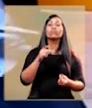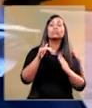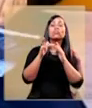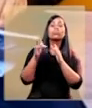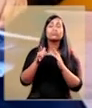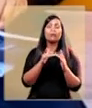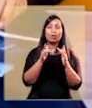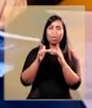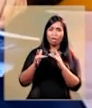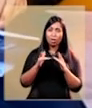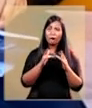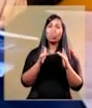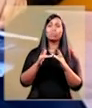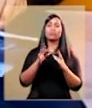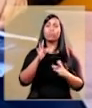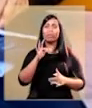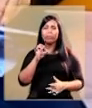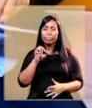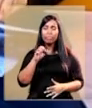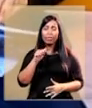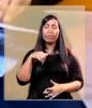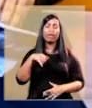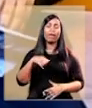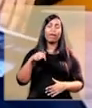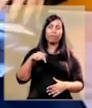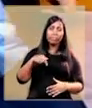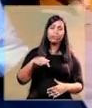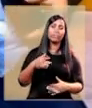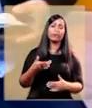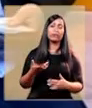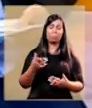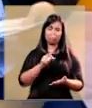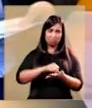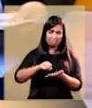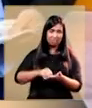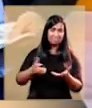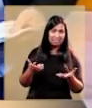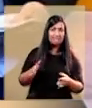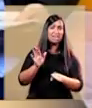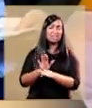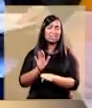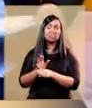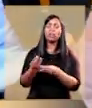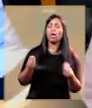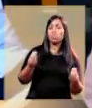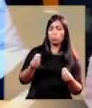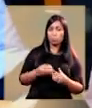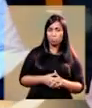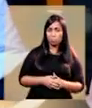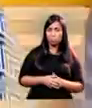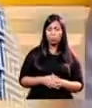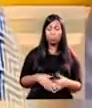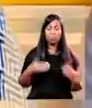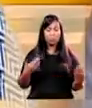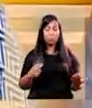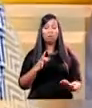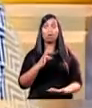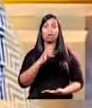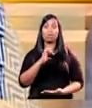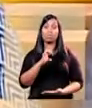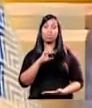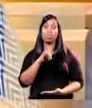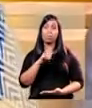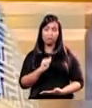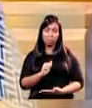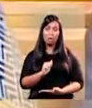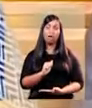deixar os contatos do TEIA, quem quiser se inscrever, ajudar, como é que faz? O